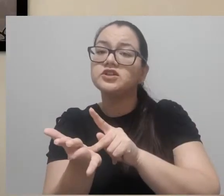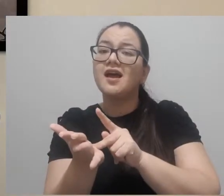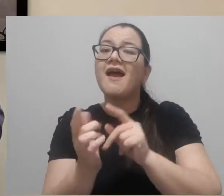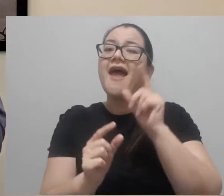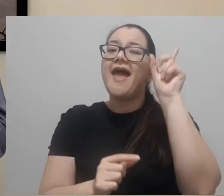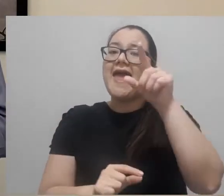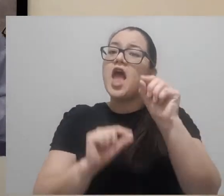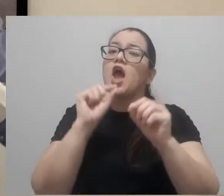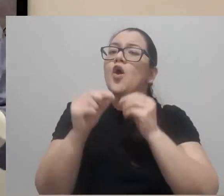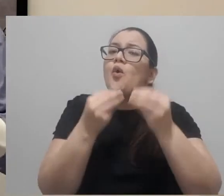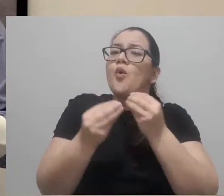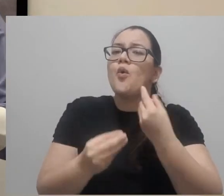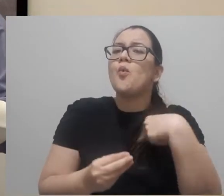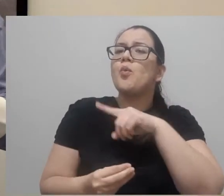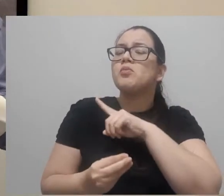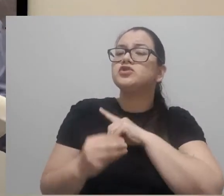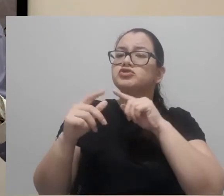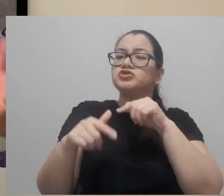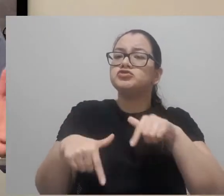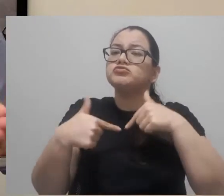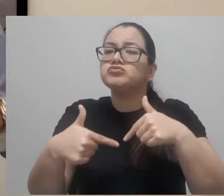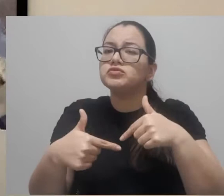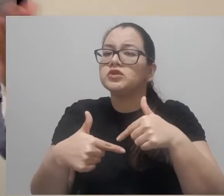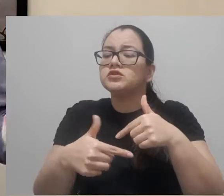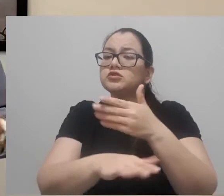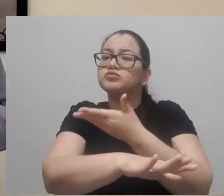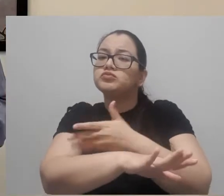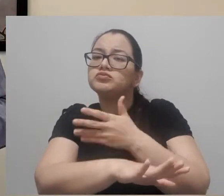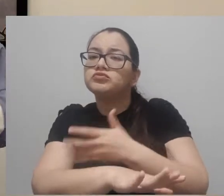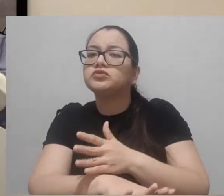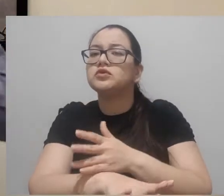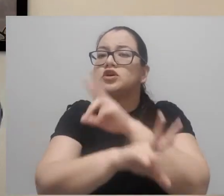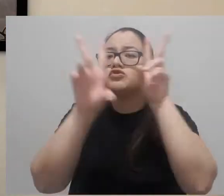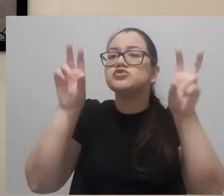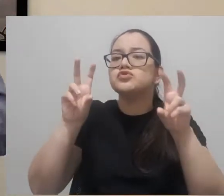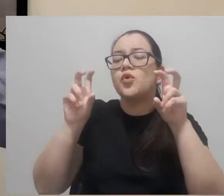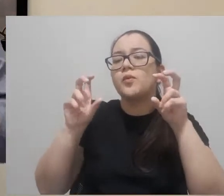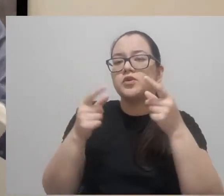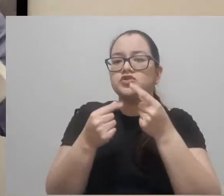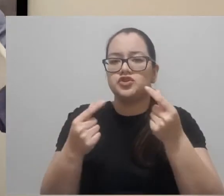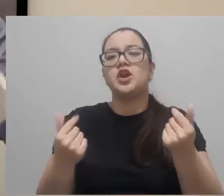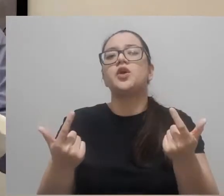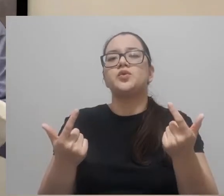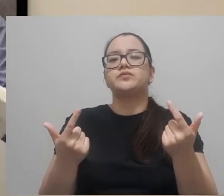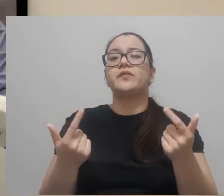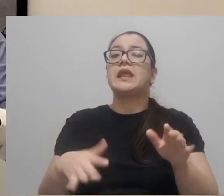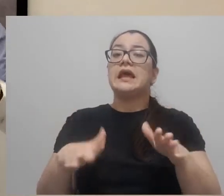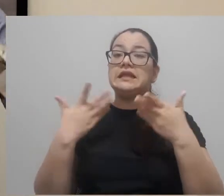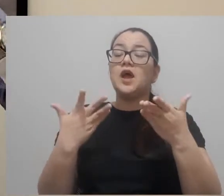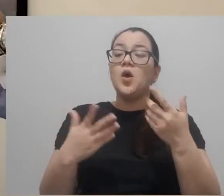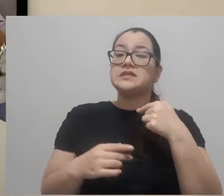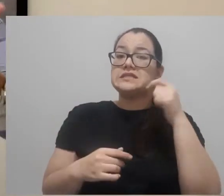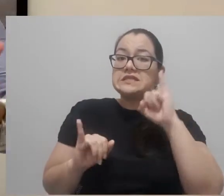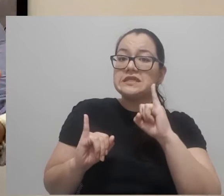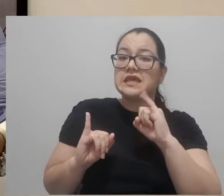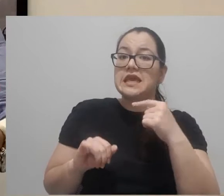que nós temos em relação aos nossos bens, em relação à riqueza. Ou seja, a atitude correta que eu tenho